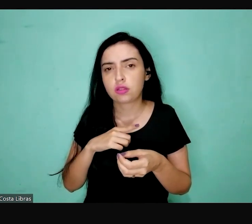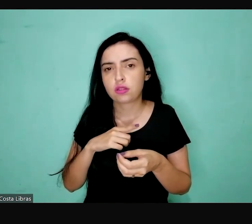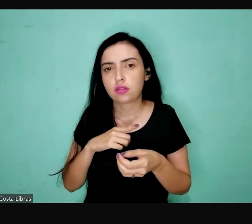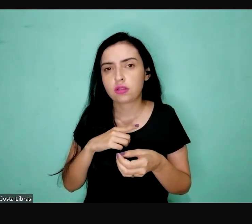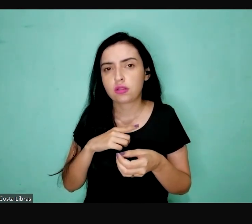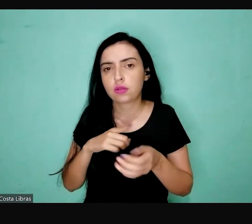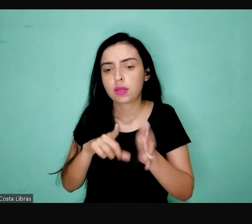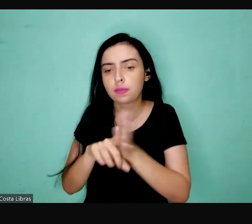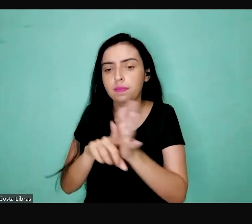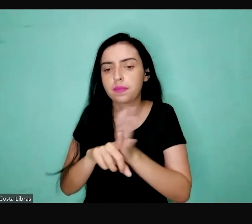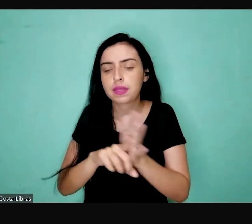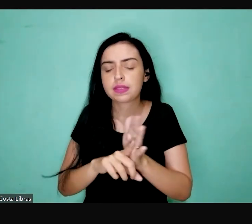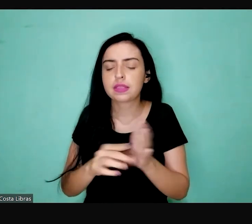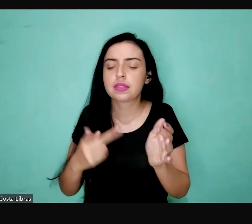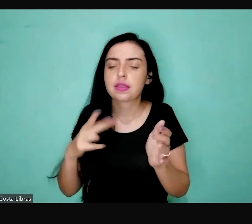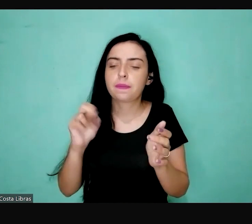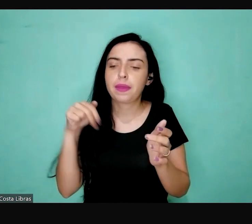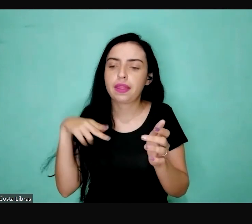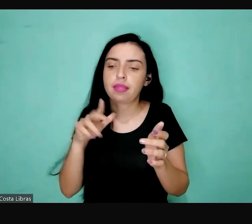penal, a investigação penal,